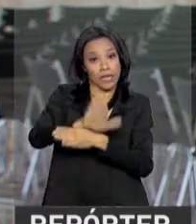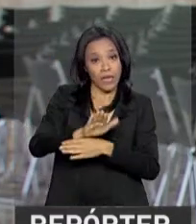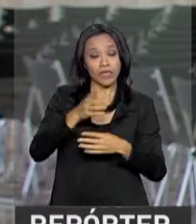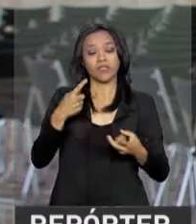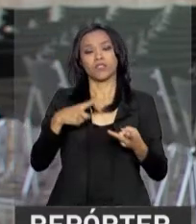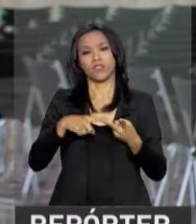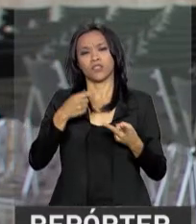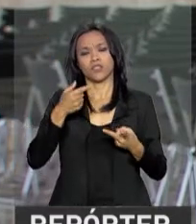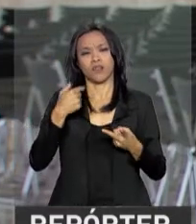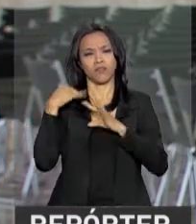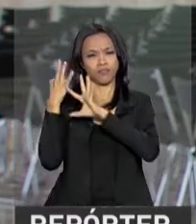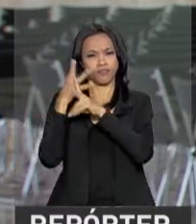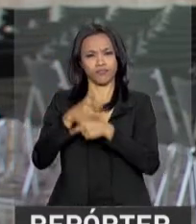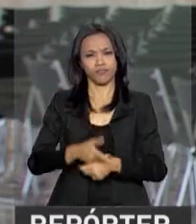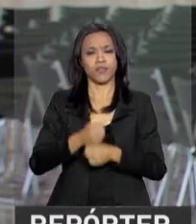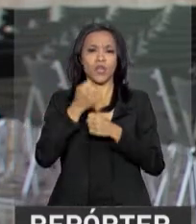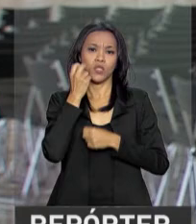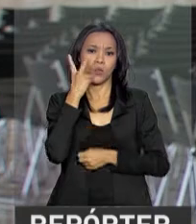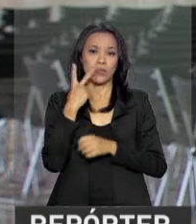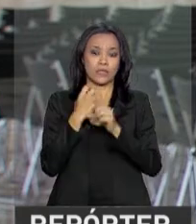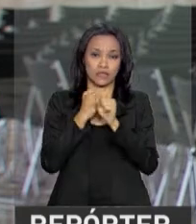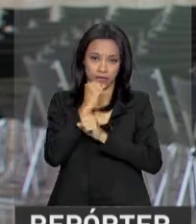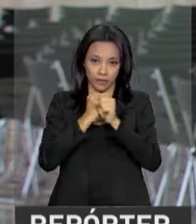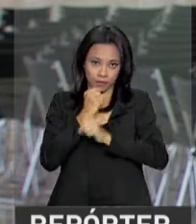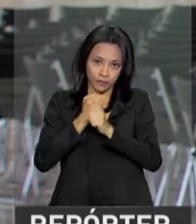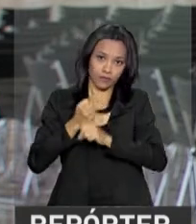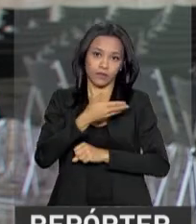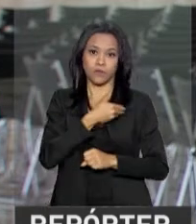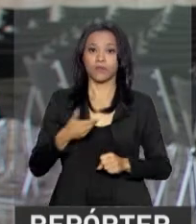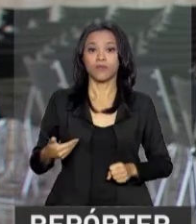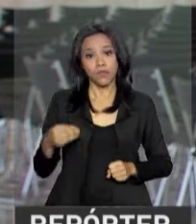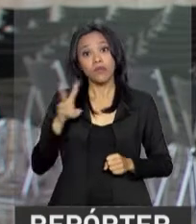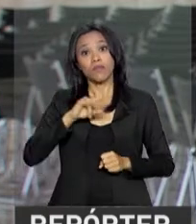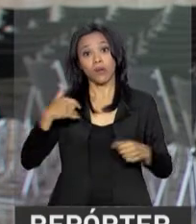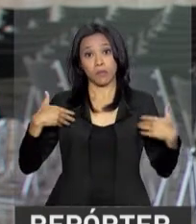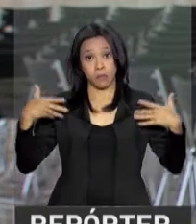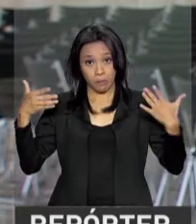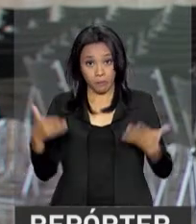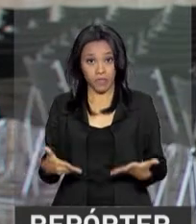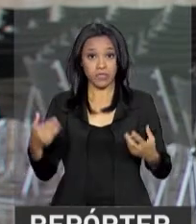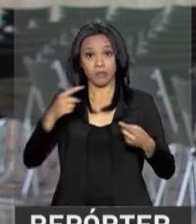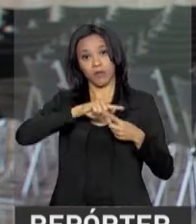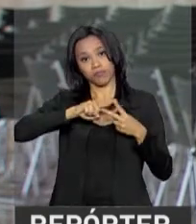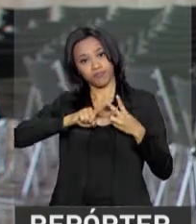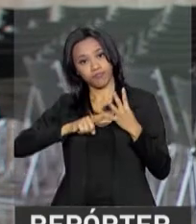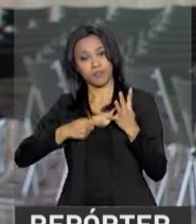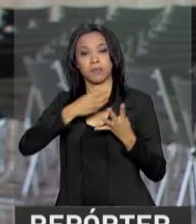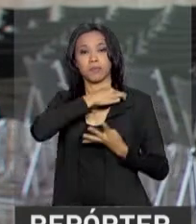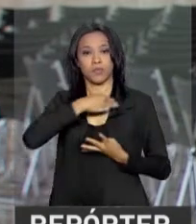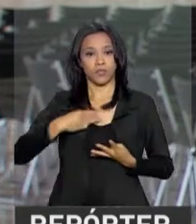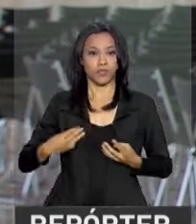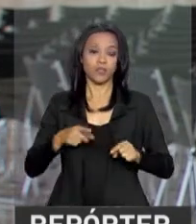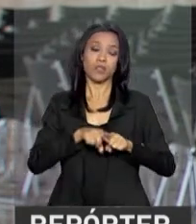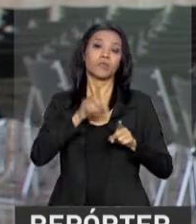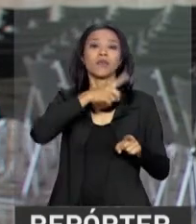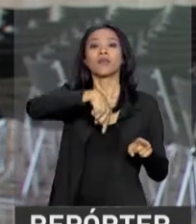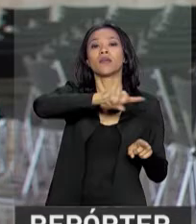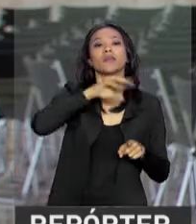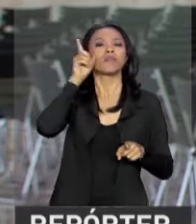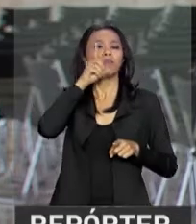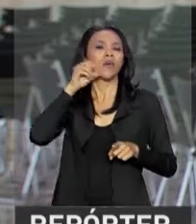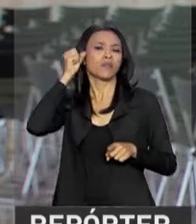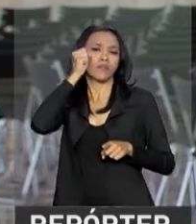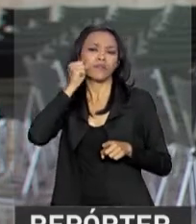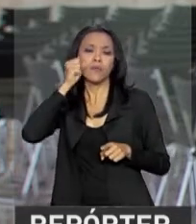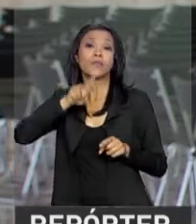dos 2 anos do governo dele. Além dos ministros, também vão participar dessa reunião parlamentares e presidentes de estatais. Pelas